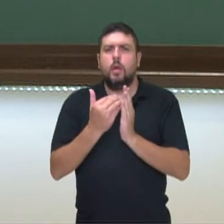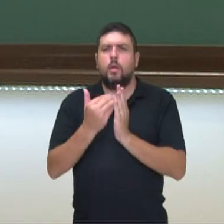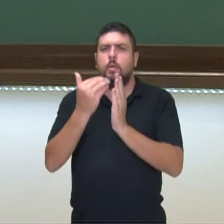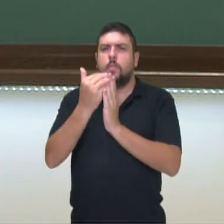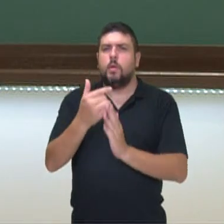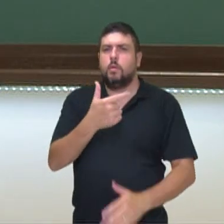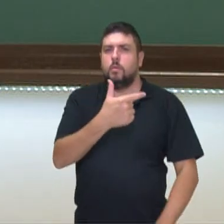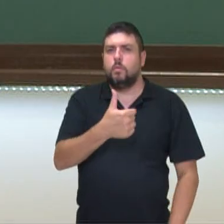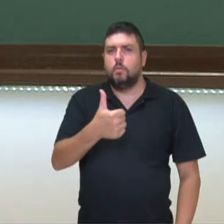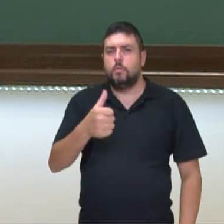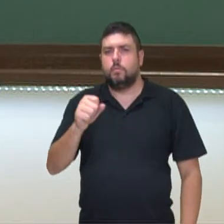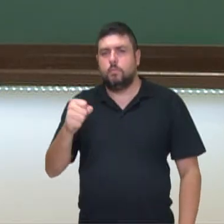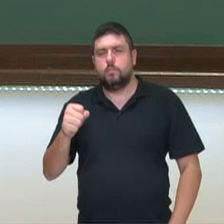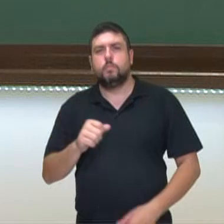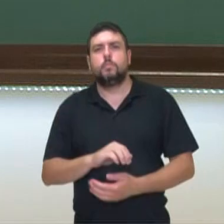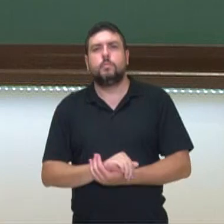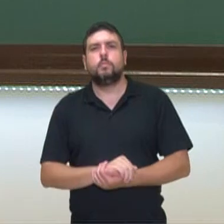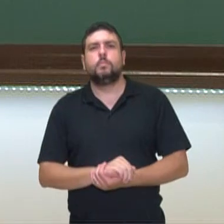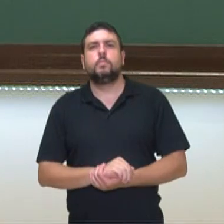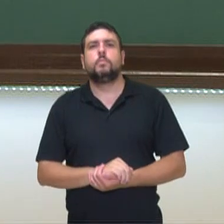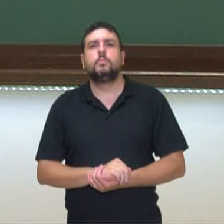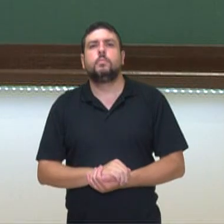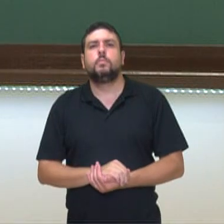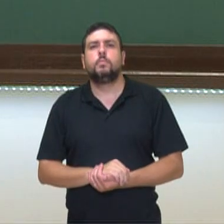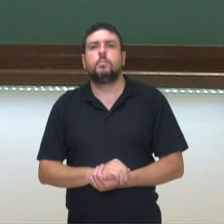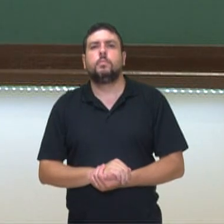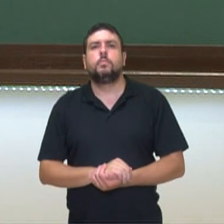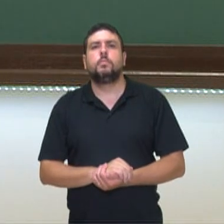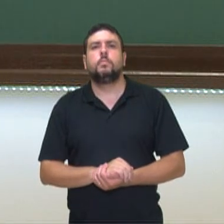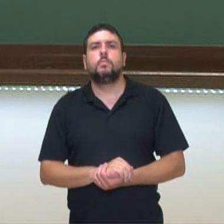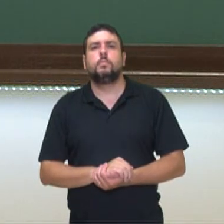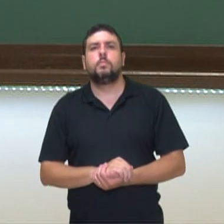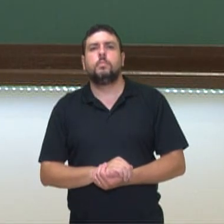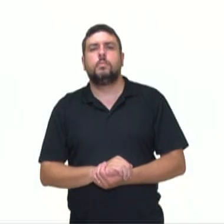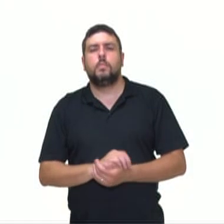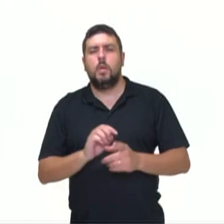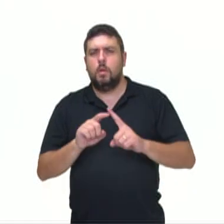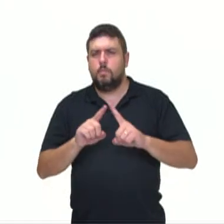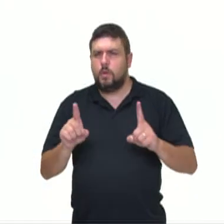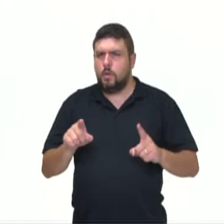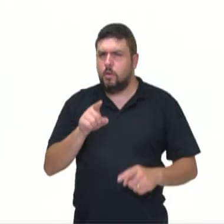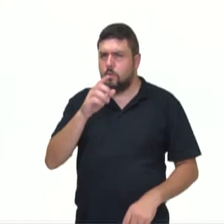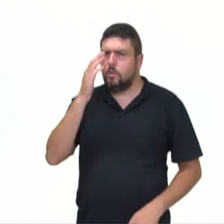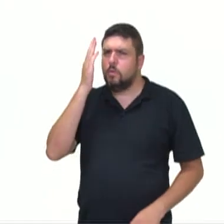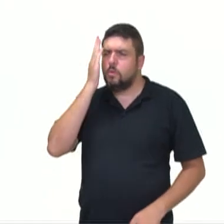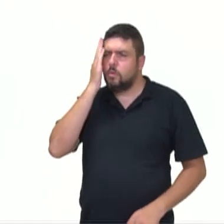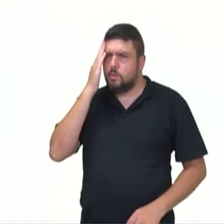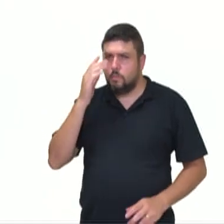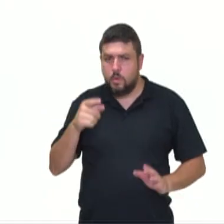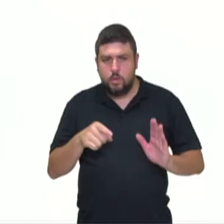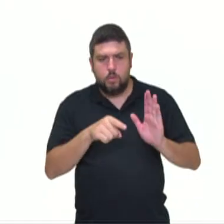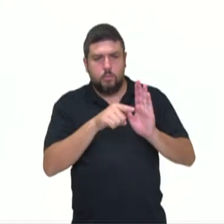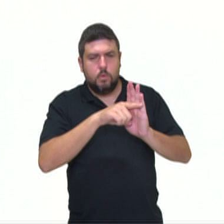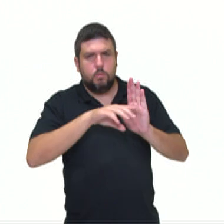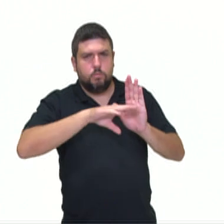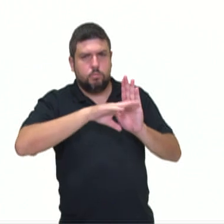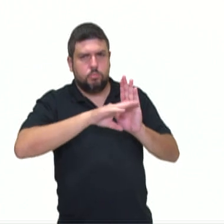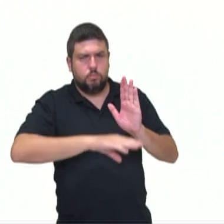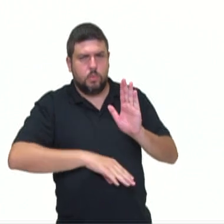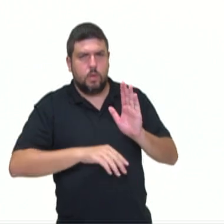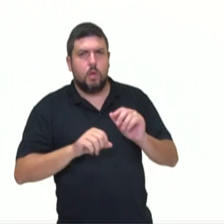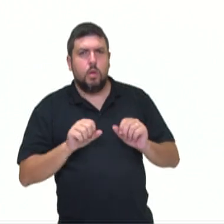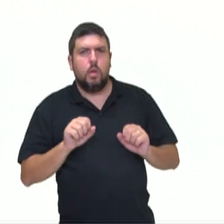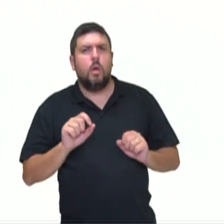mais, certo? Então, respondemos a segunda questão. Mas você sabia que a subtração, ela pode ter a ideia, além